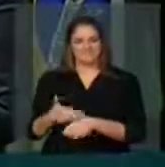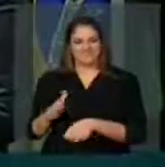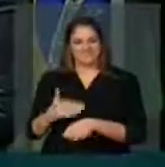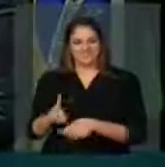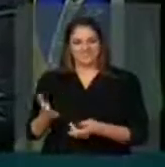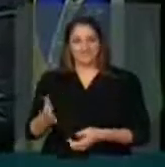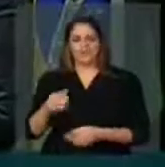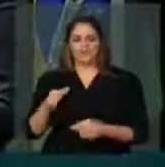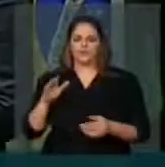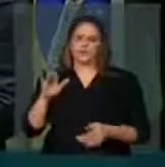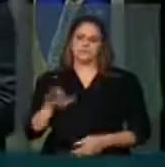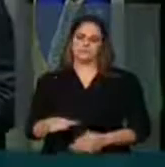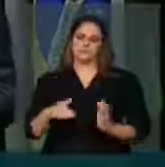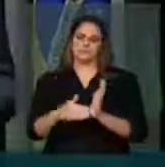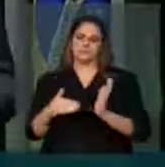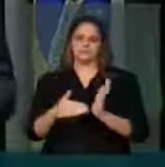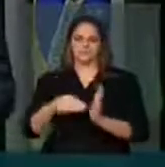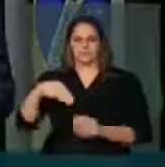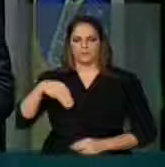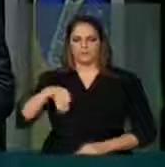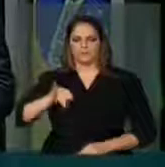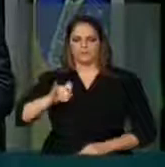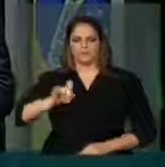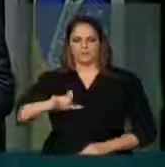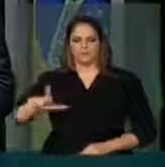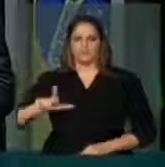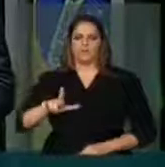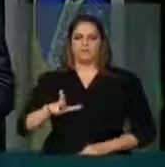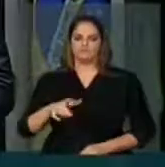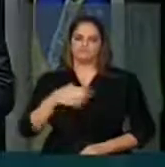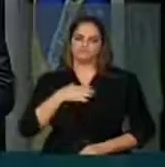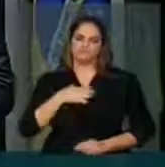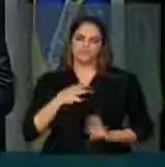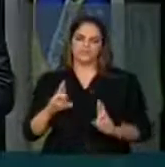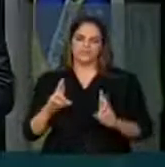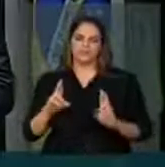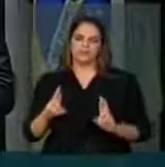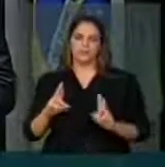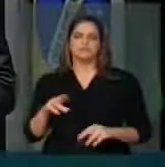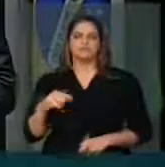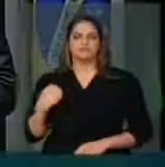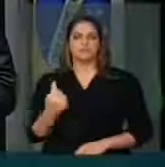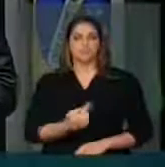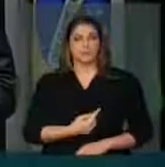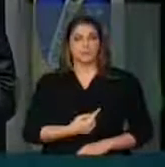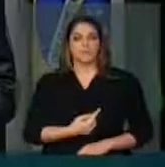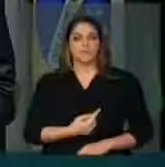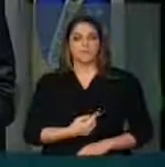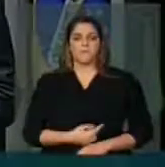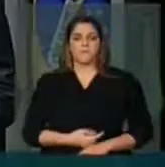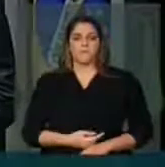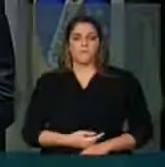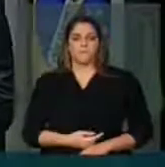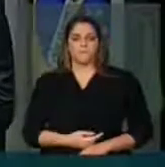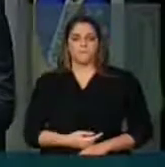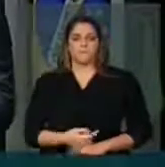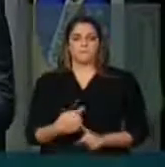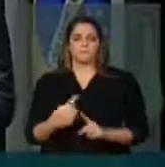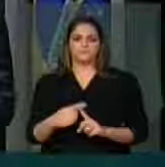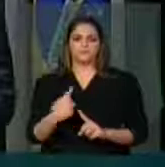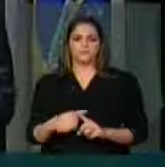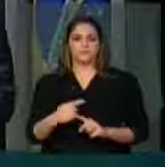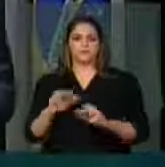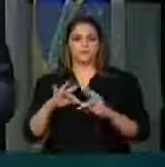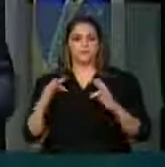o pequeno Miguel, que trazem uma grande esperança para todos nós, na medida em que a união